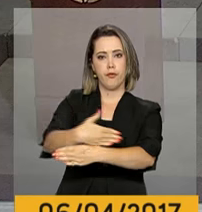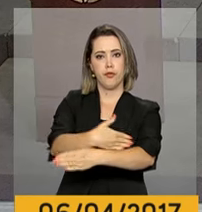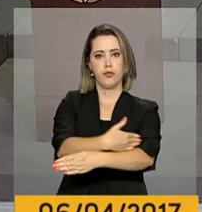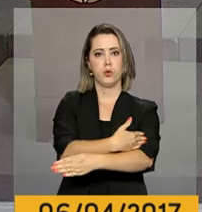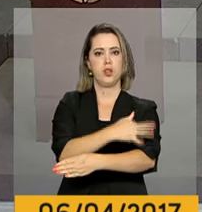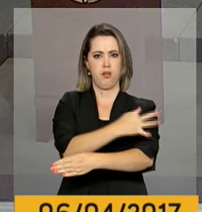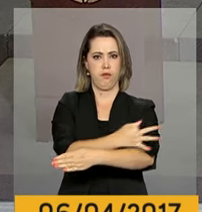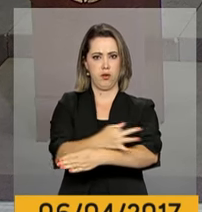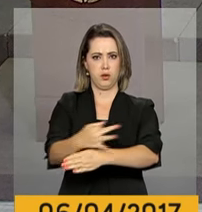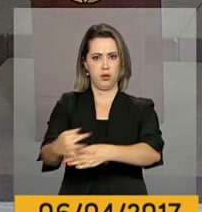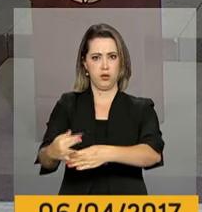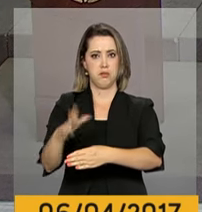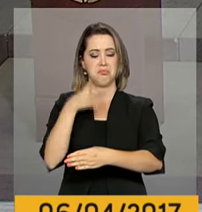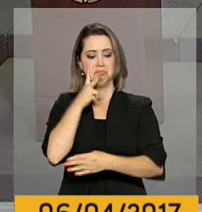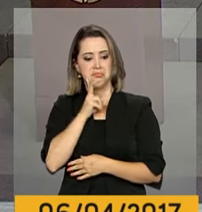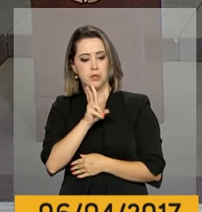trabalho